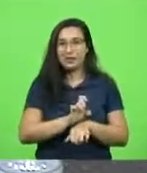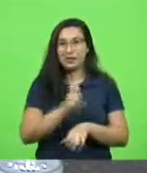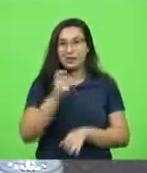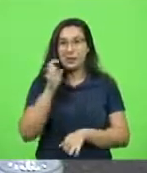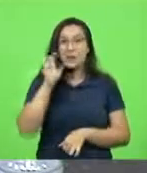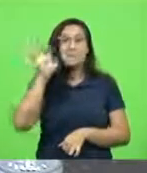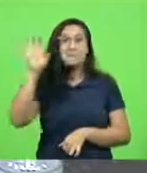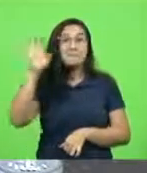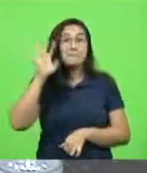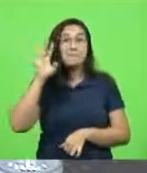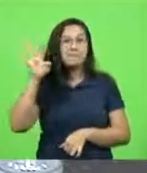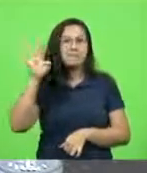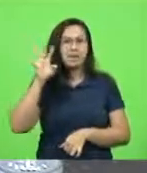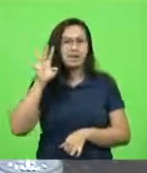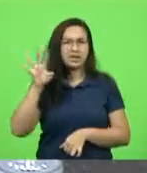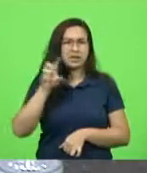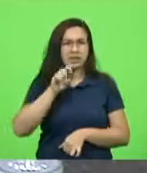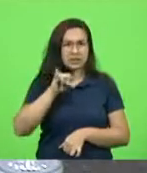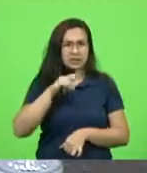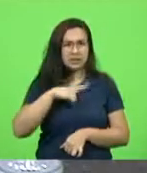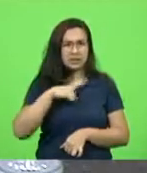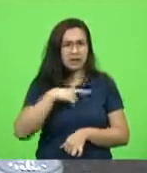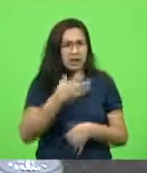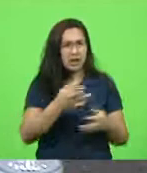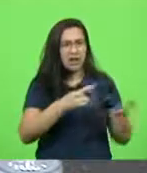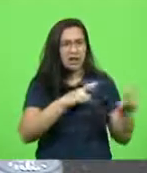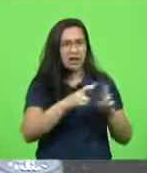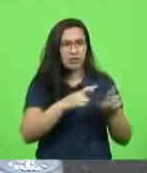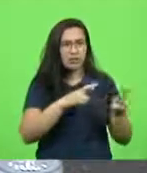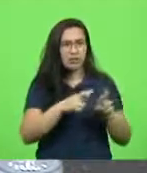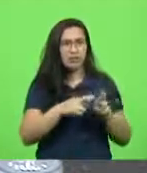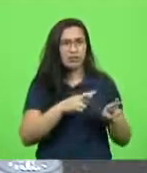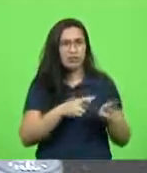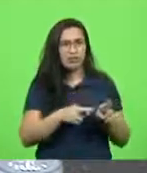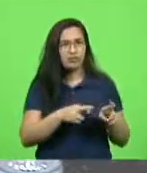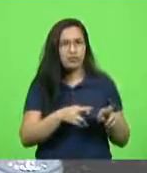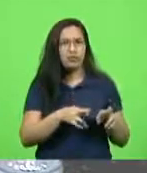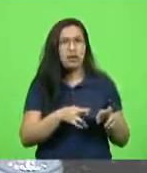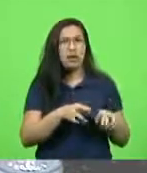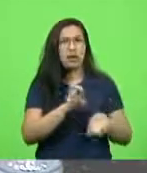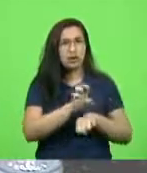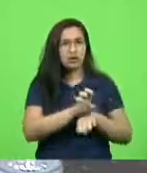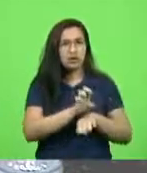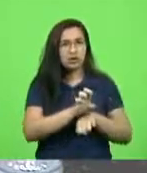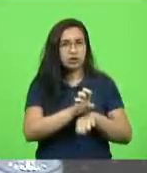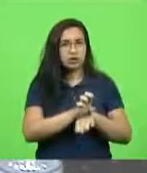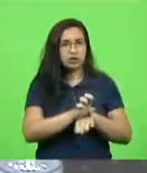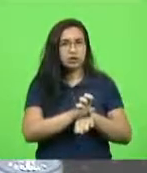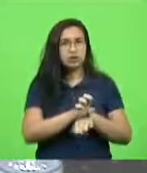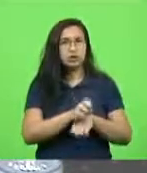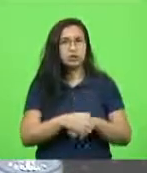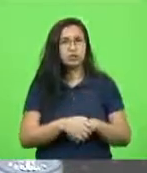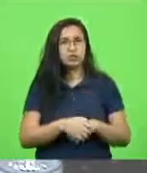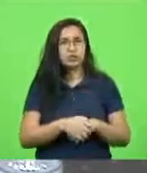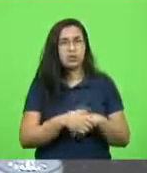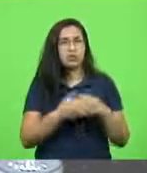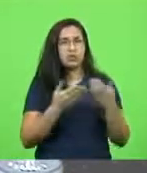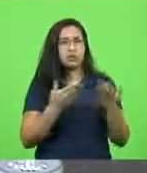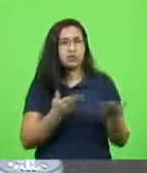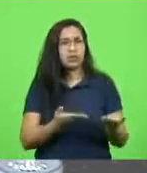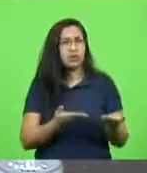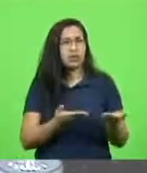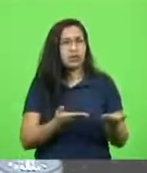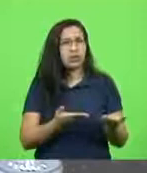se nós tivéssemos essas nossas vias inclusive do rodovias estaduais porque não que tá boa é